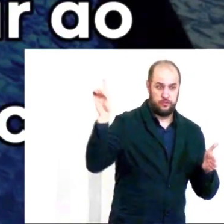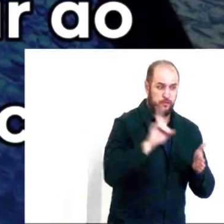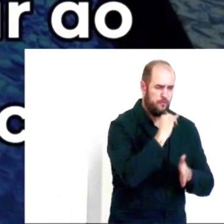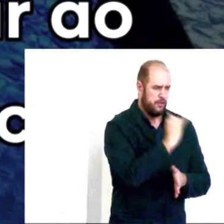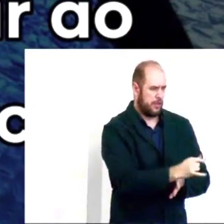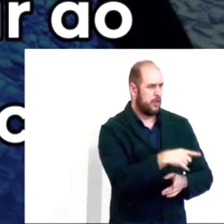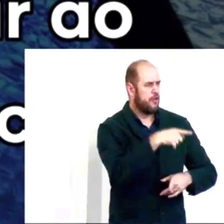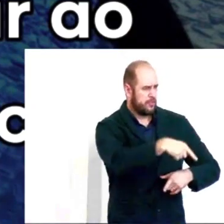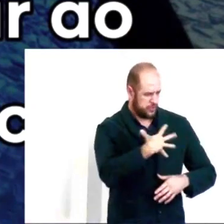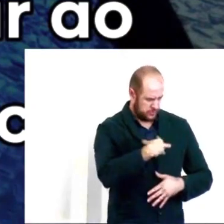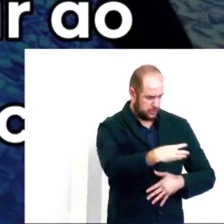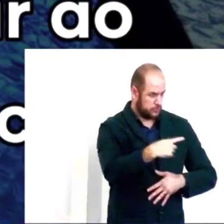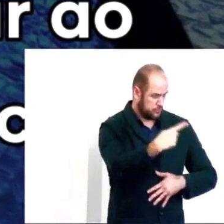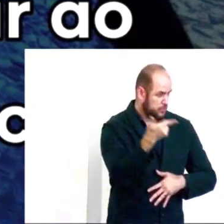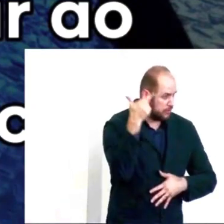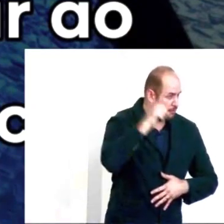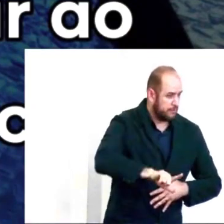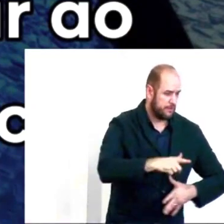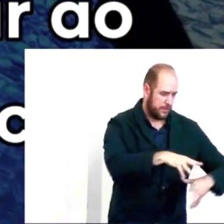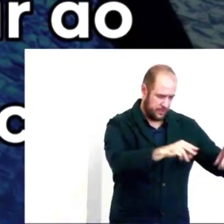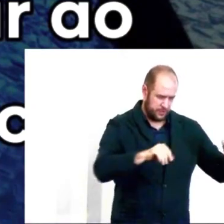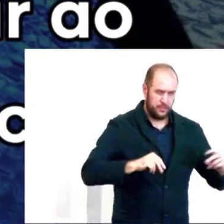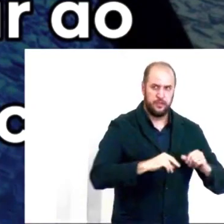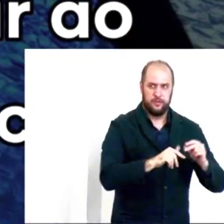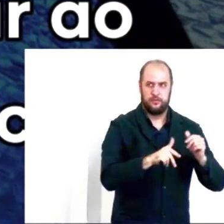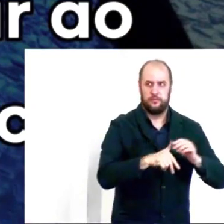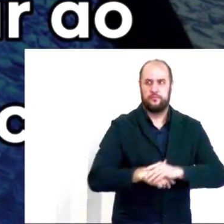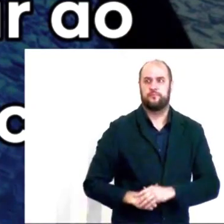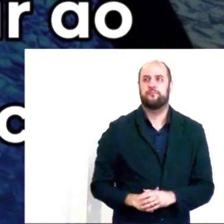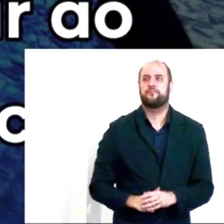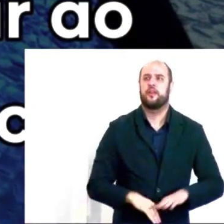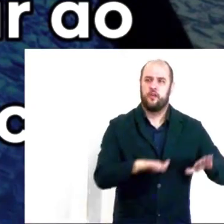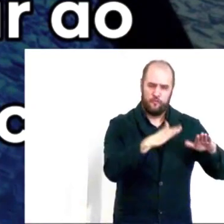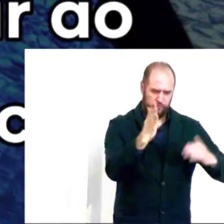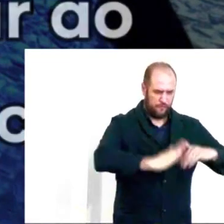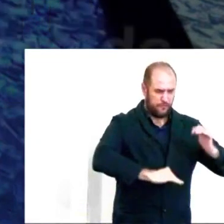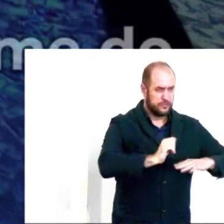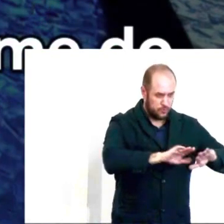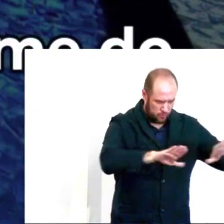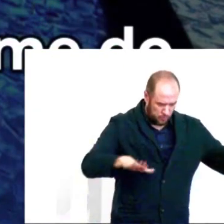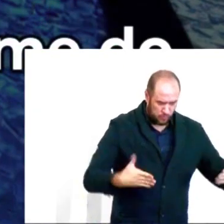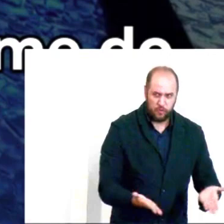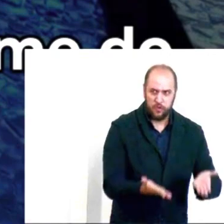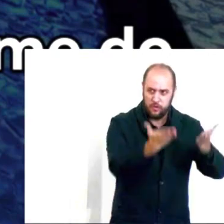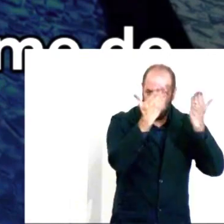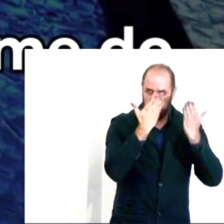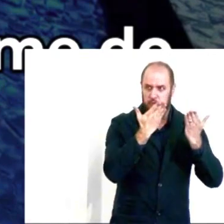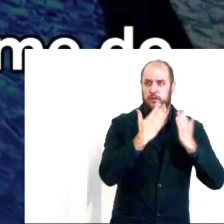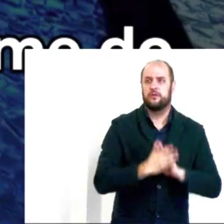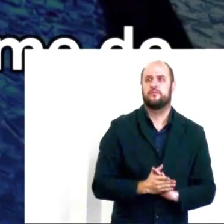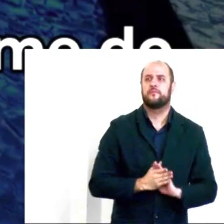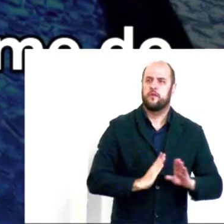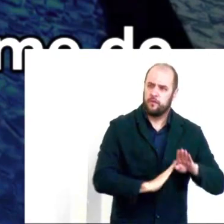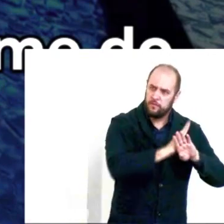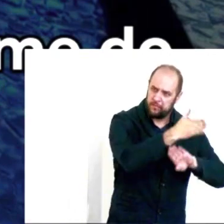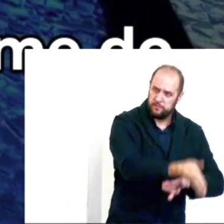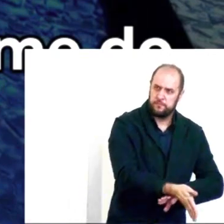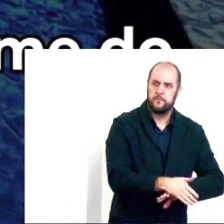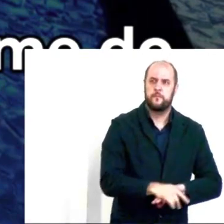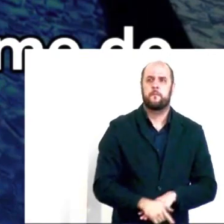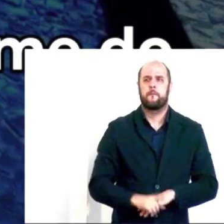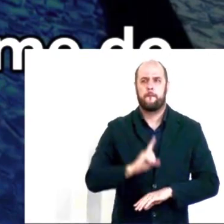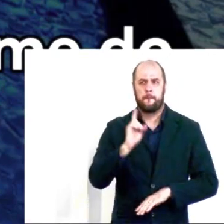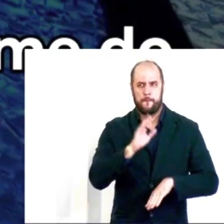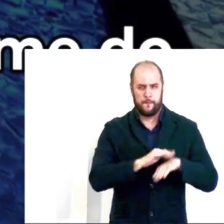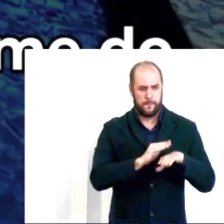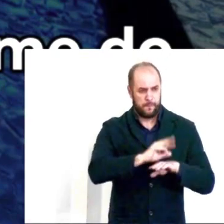terra. Ali edificou Abrão um altar ao Senhor que lhe aparecera. Passando dali para o monte ao oriente de Betel, armou a sua